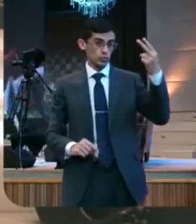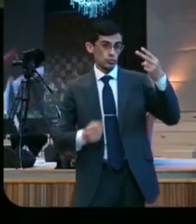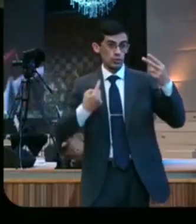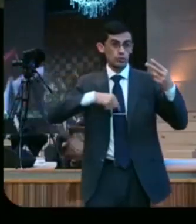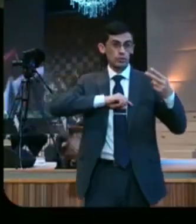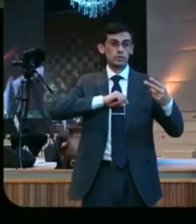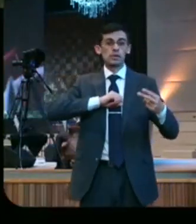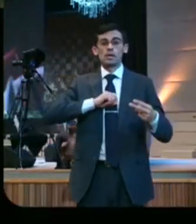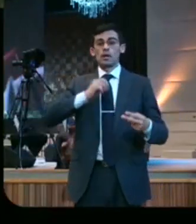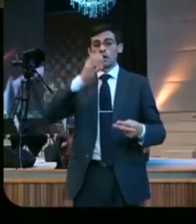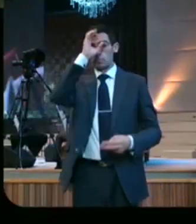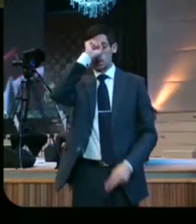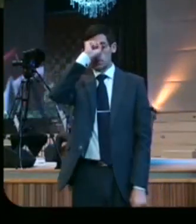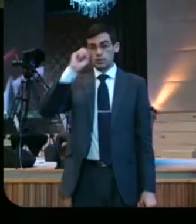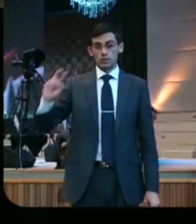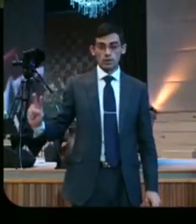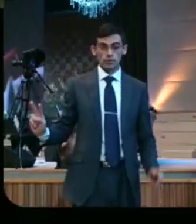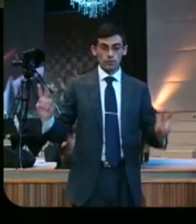vitória é santificar-se.